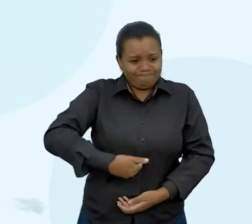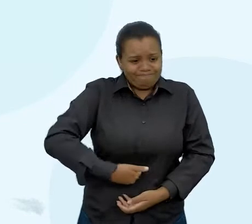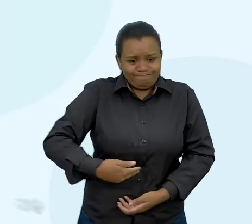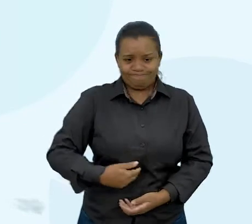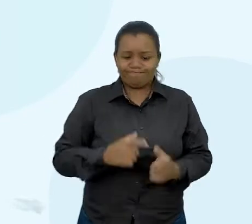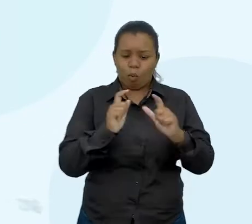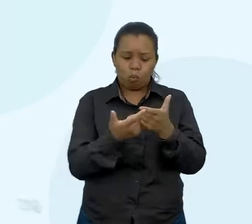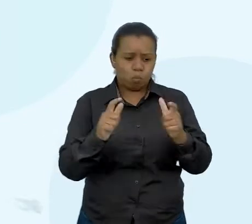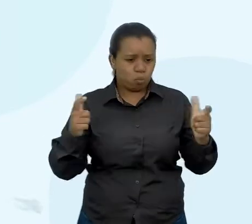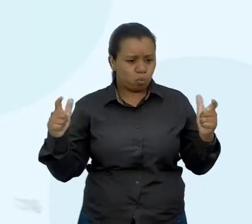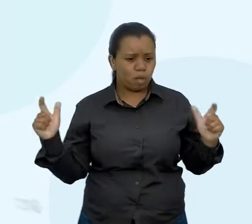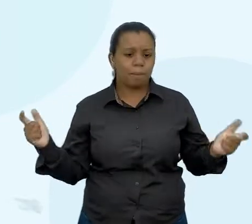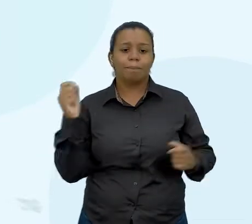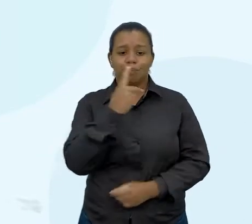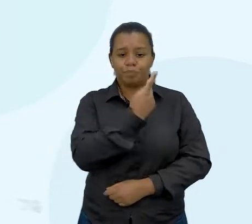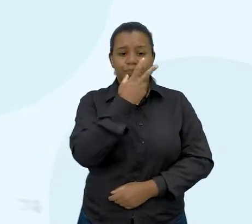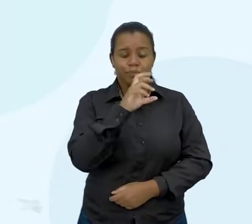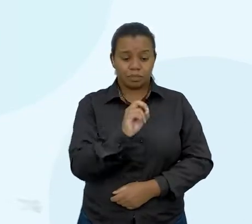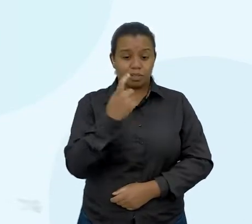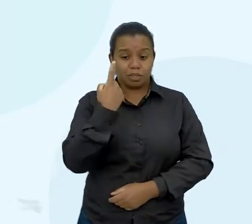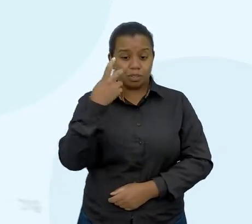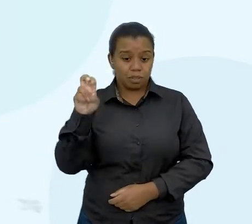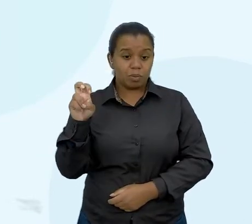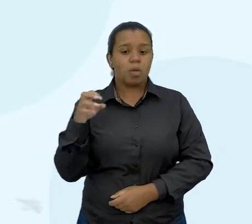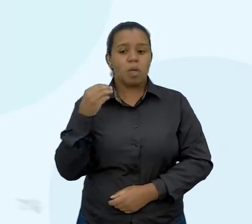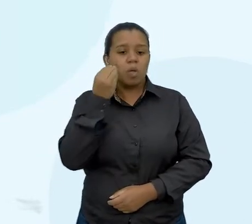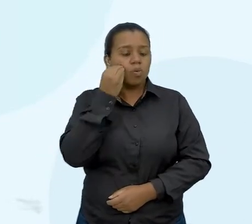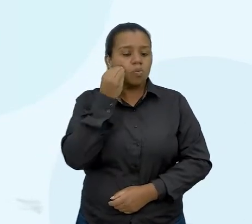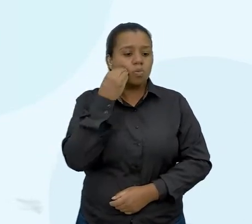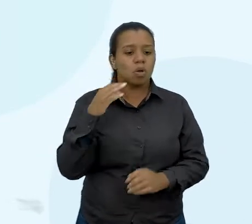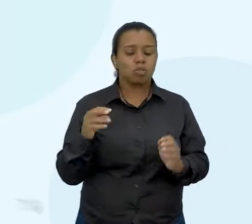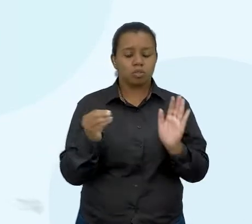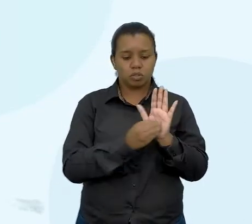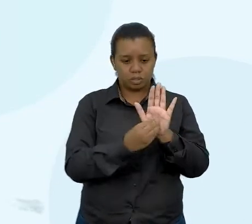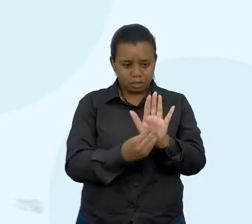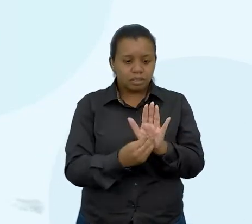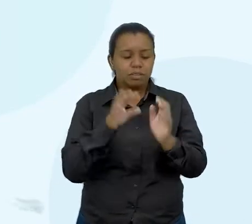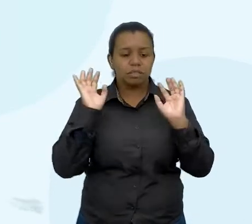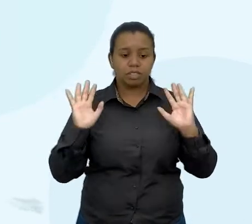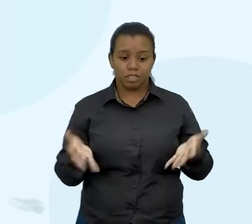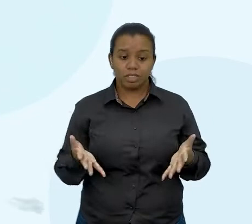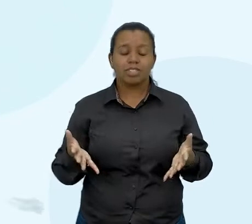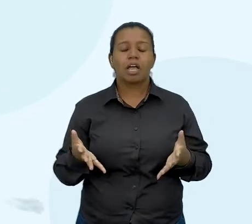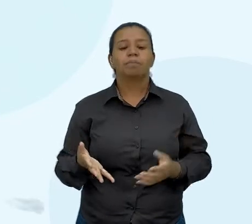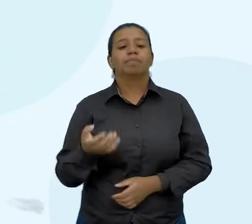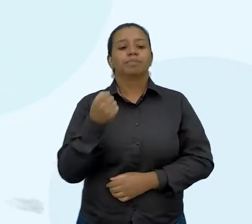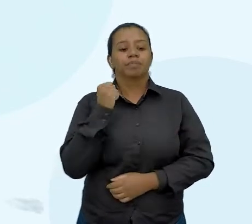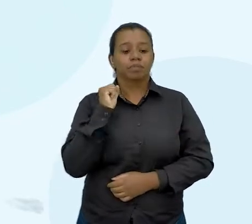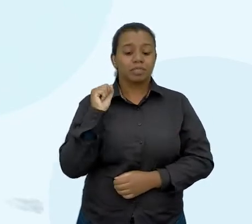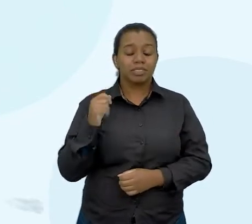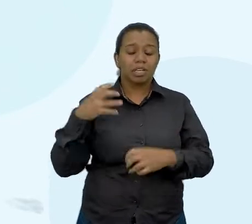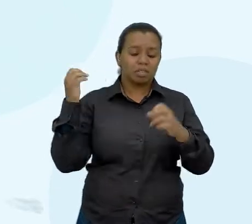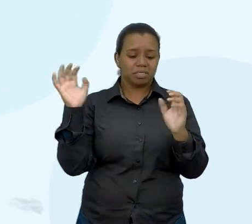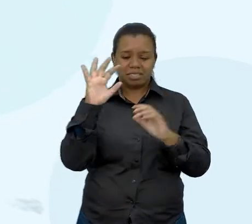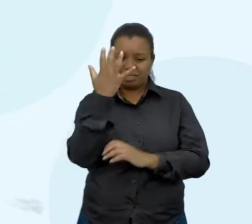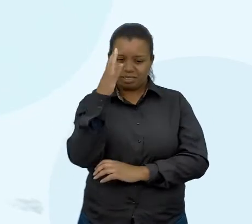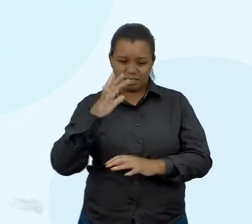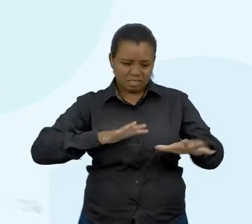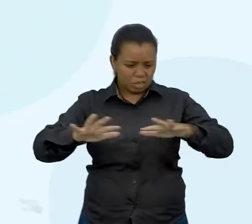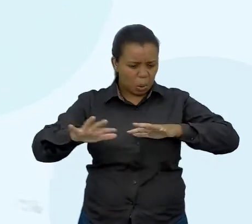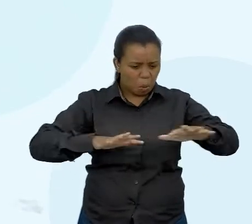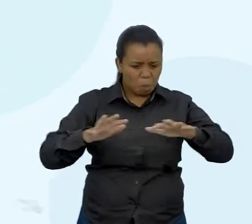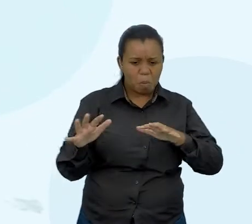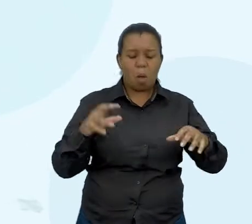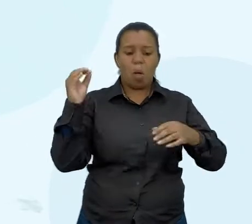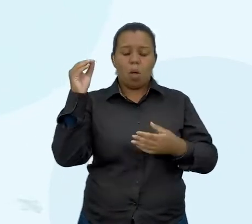global de risco de 2015 mostra a relação entre a falta de alimentos e desastres, quando eventos como terremotos e secas